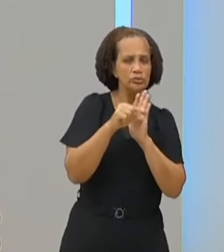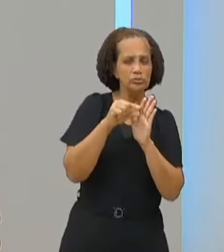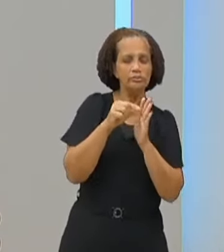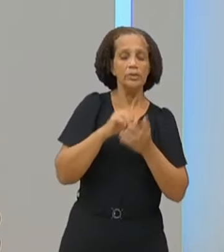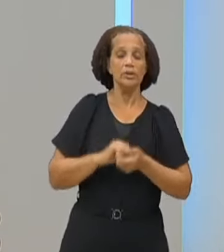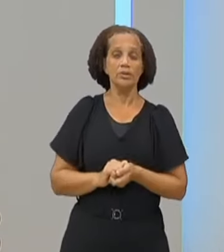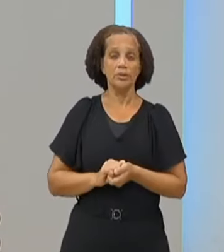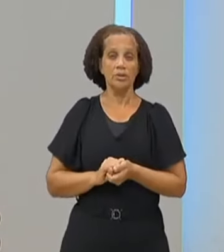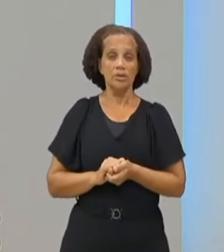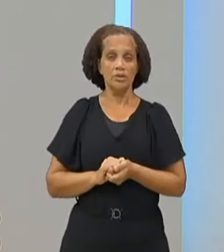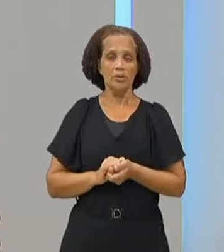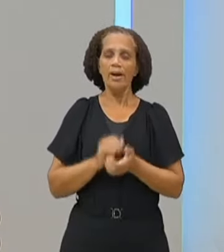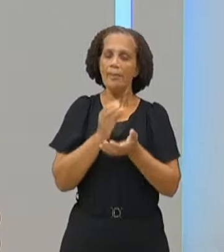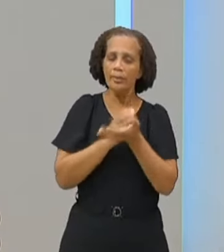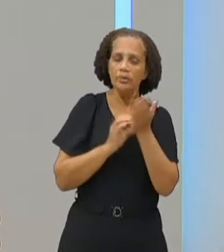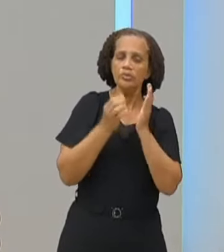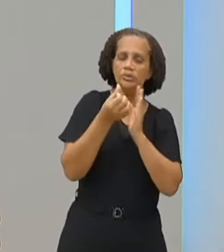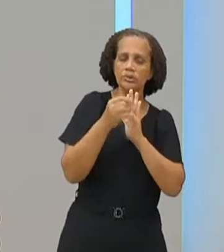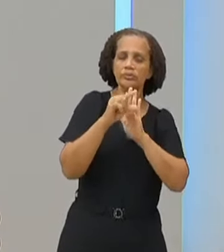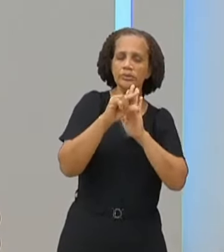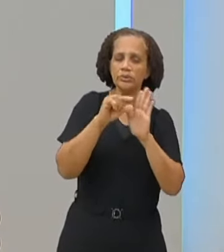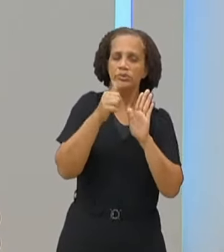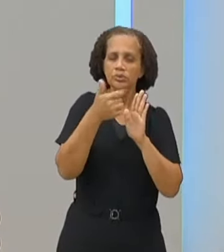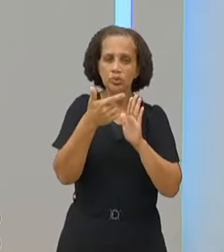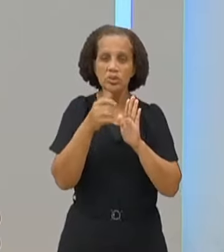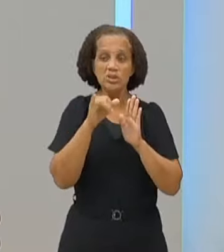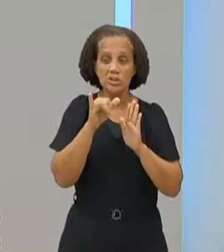Cristo piamente, devotadamente,